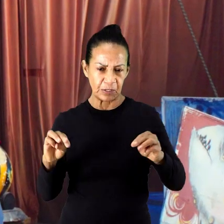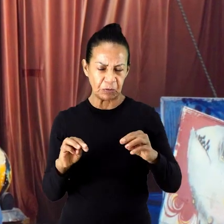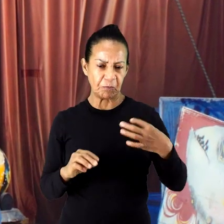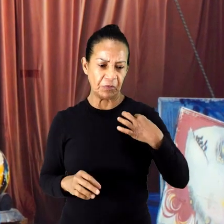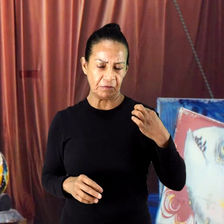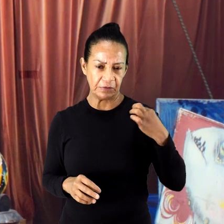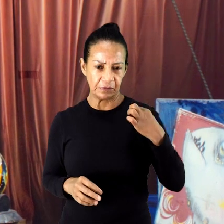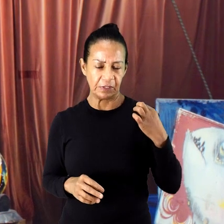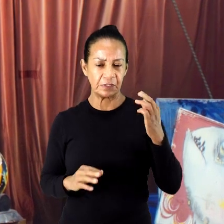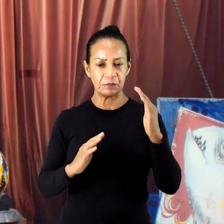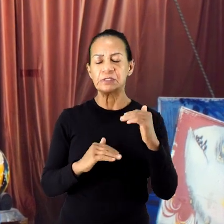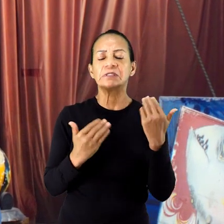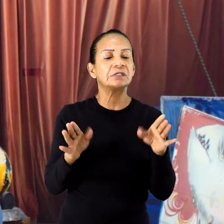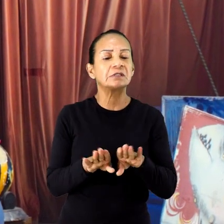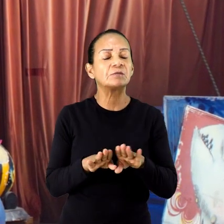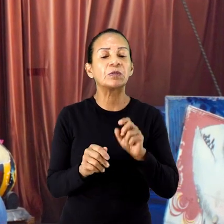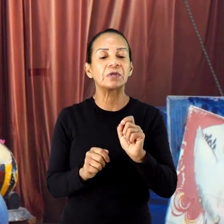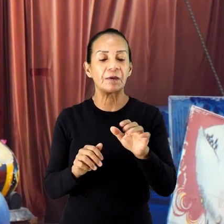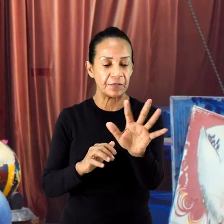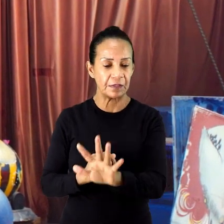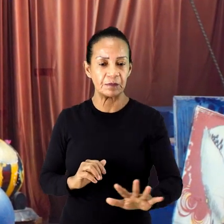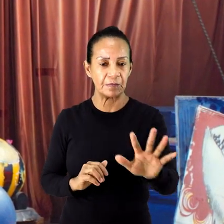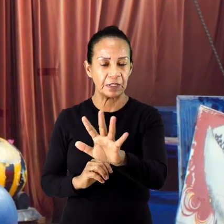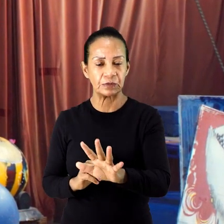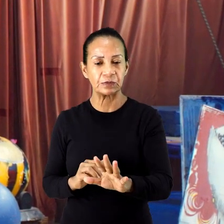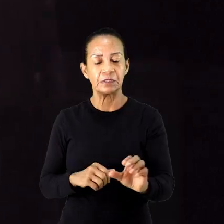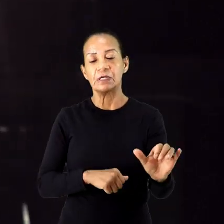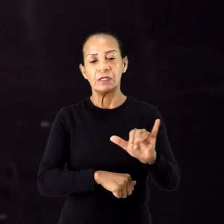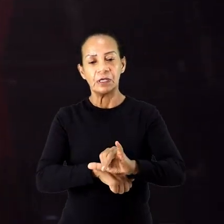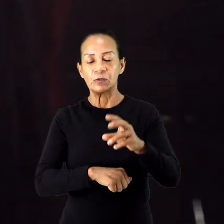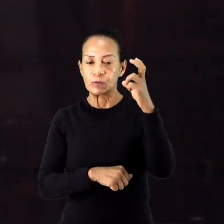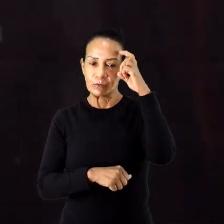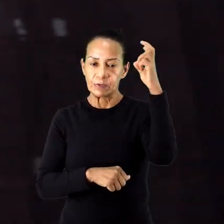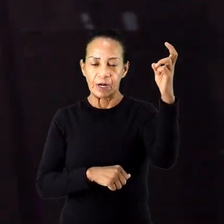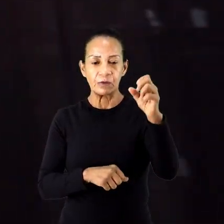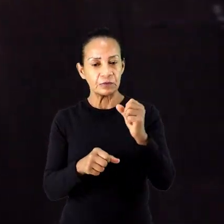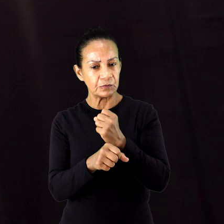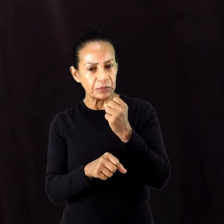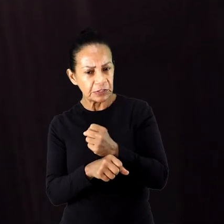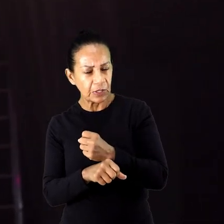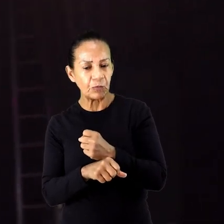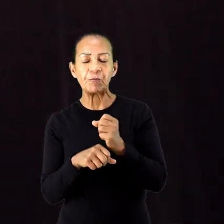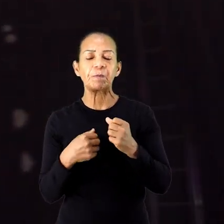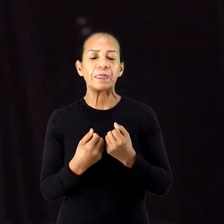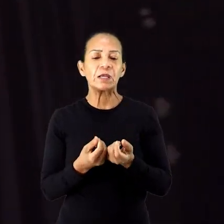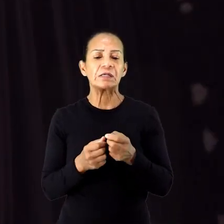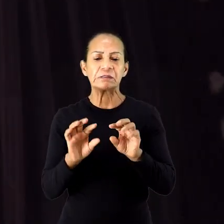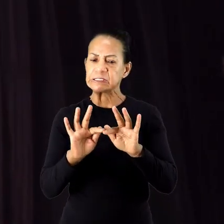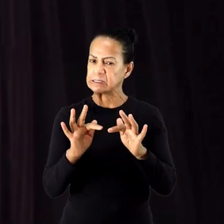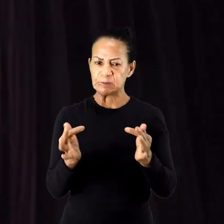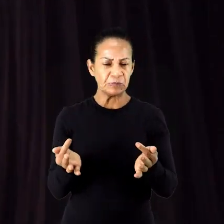de circo aqui, aulas voluntárias. Para além disso, né, esse espaço, que é o Centro Cultural Arte e Construção, / Instituto